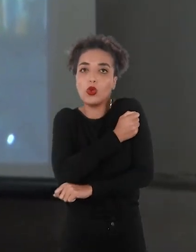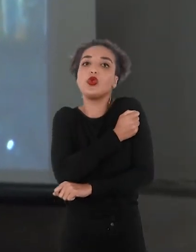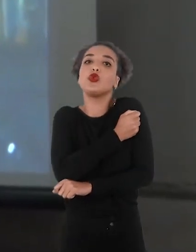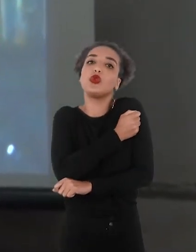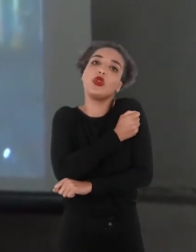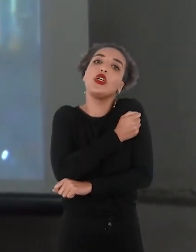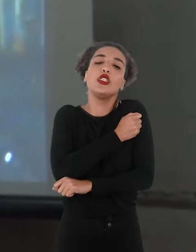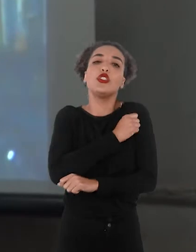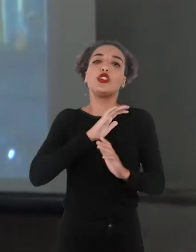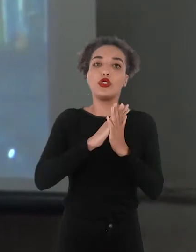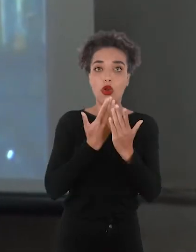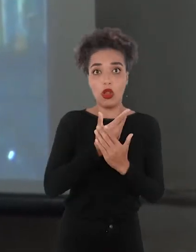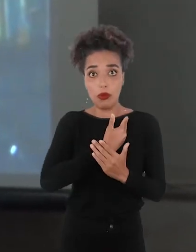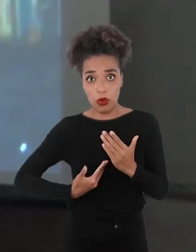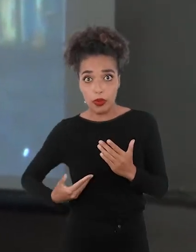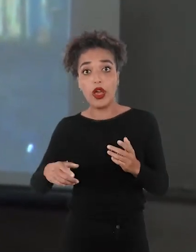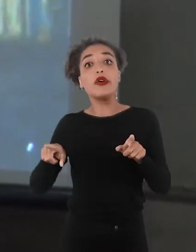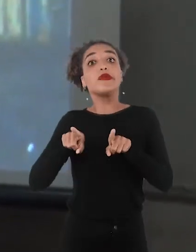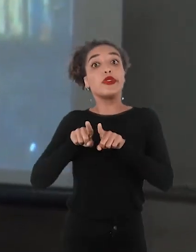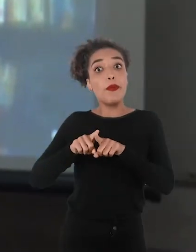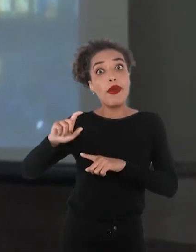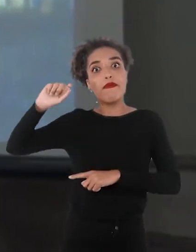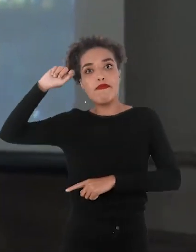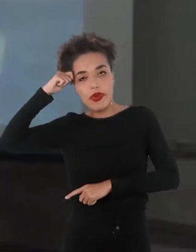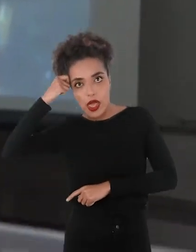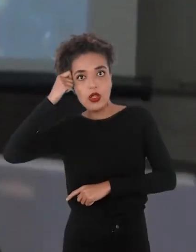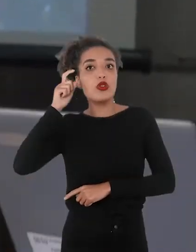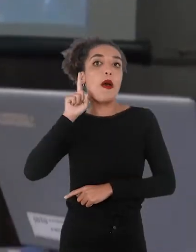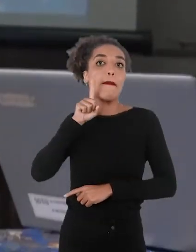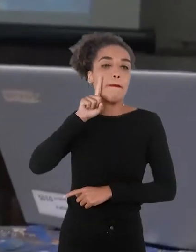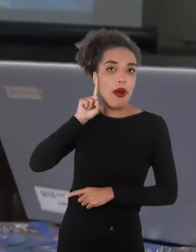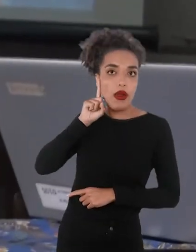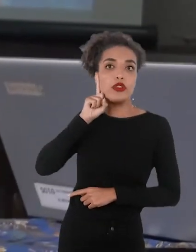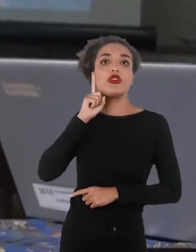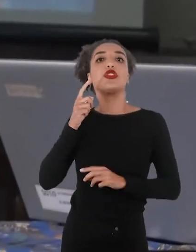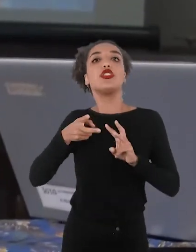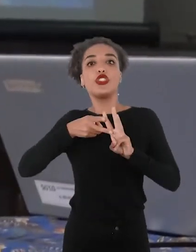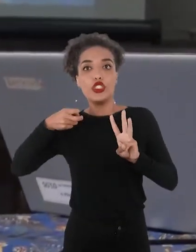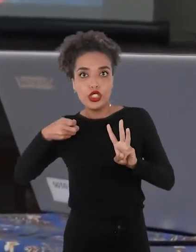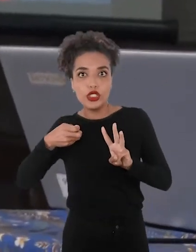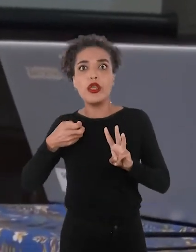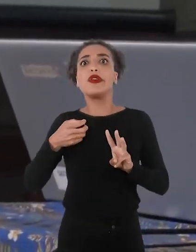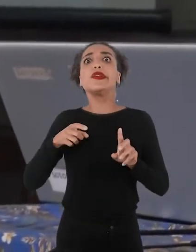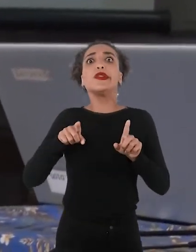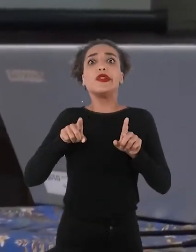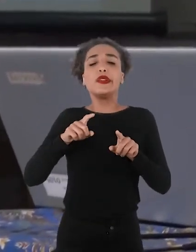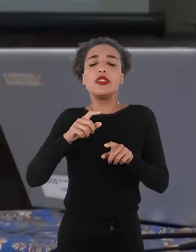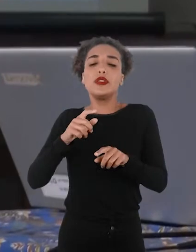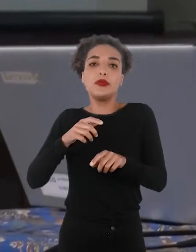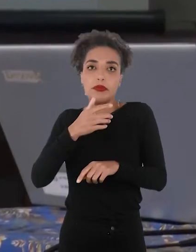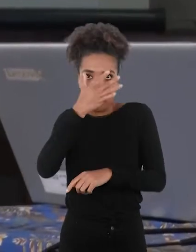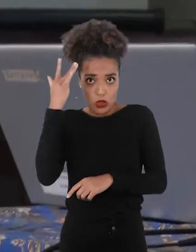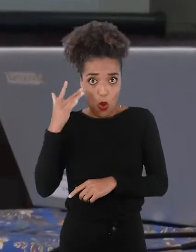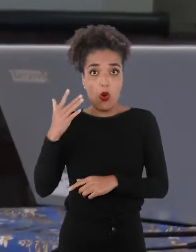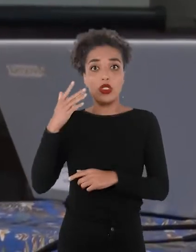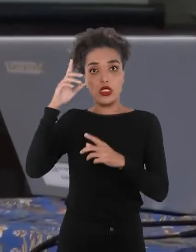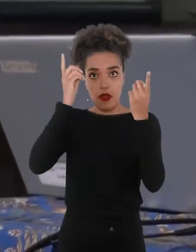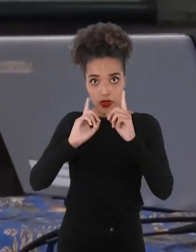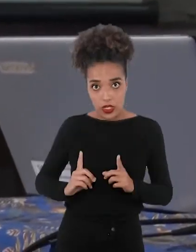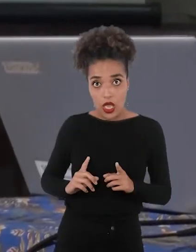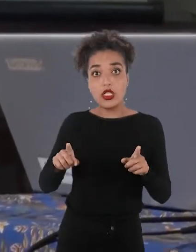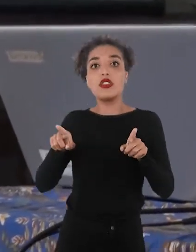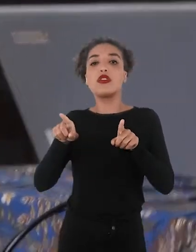pública, estudantes pretos, pardos, indígenas e estudantes com deficiência nas universidades